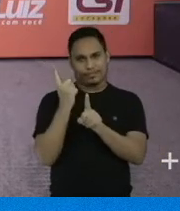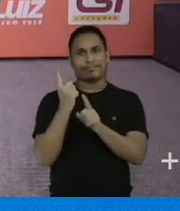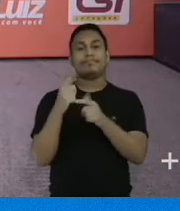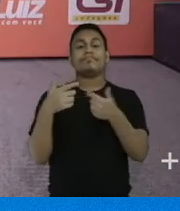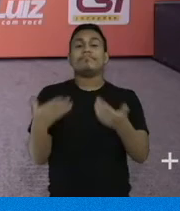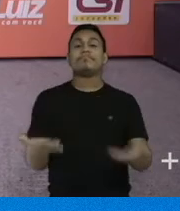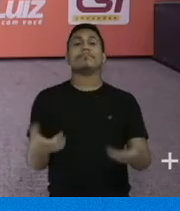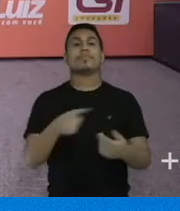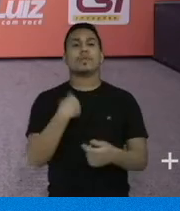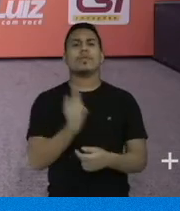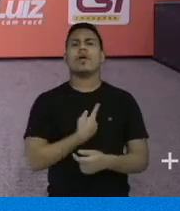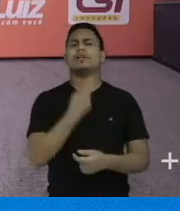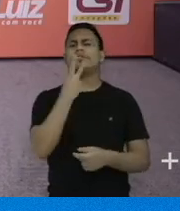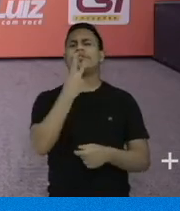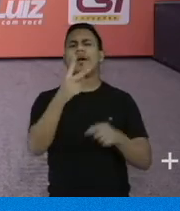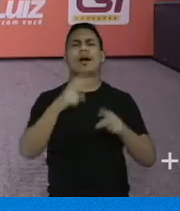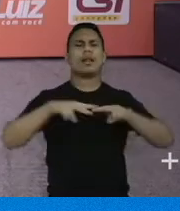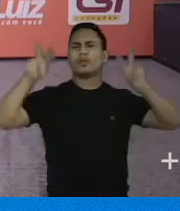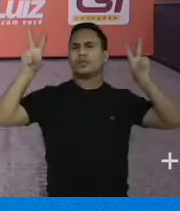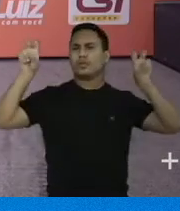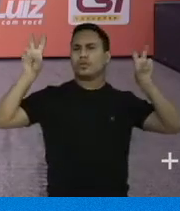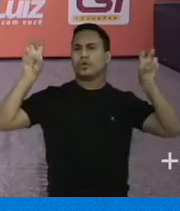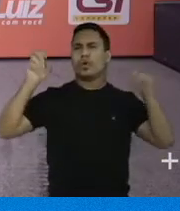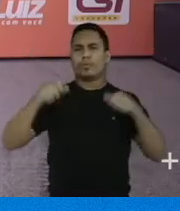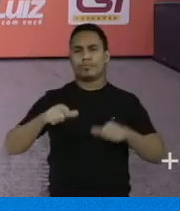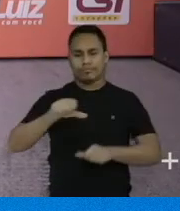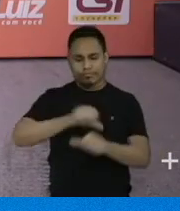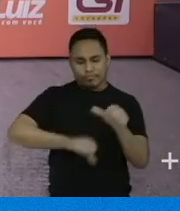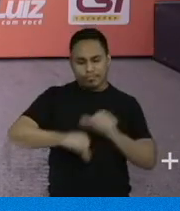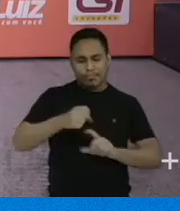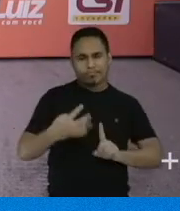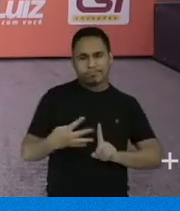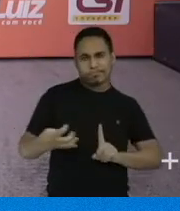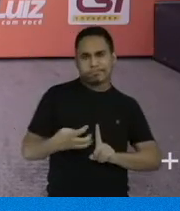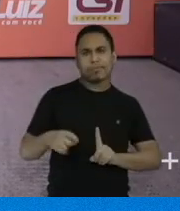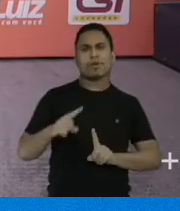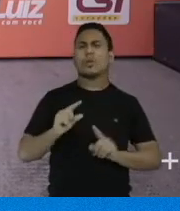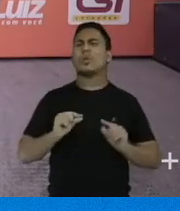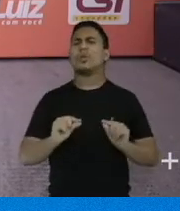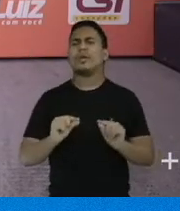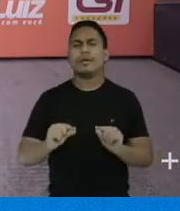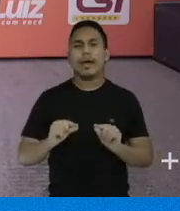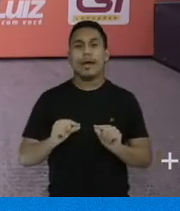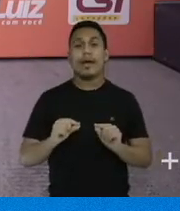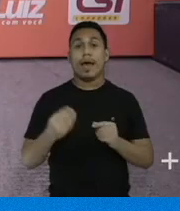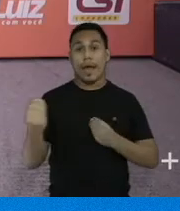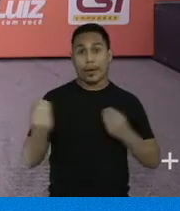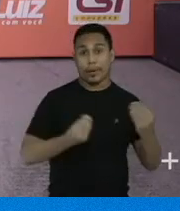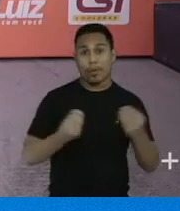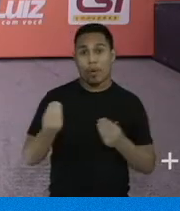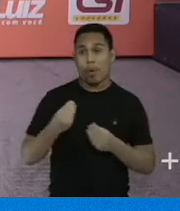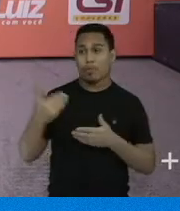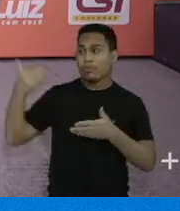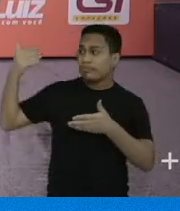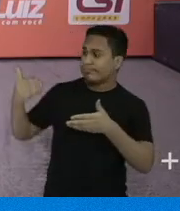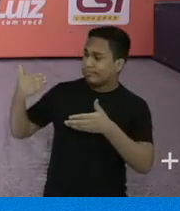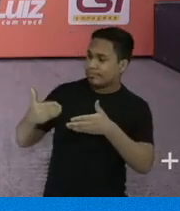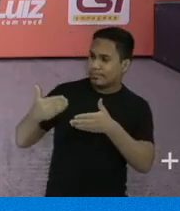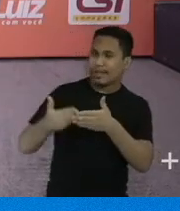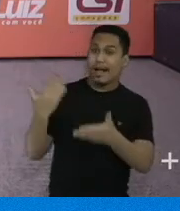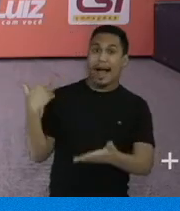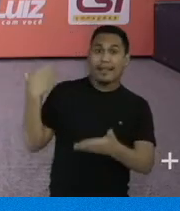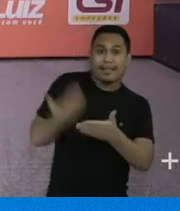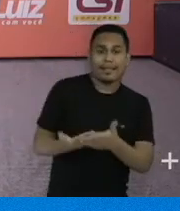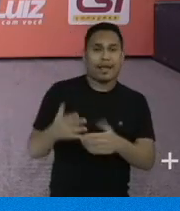pouquinho da fisiopatologia, o que é isso? Como é que isso se comporta para chegar na diabetes, na hipertensão, em todas as coisas.